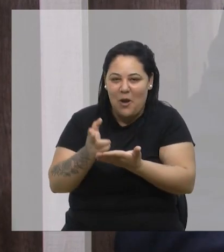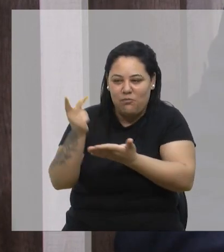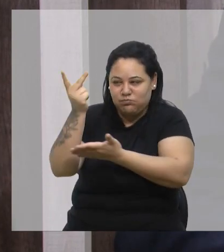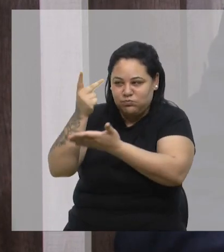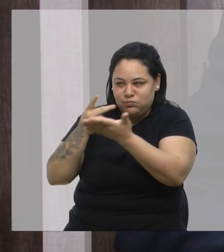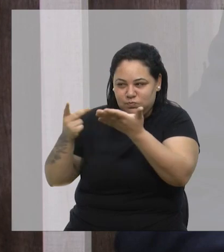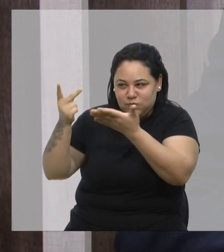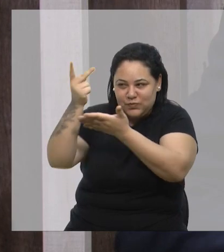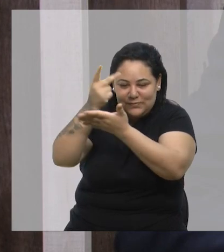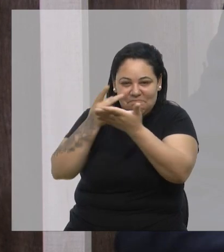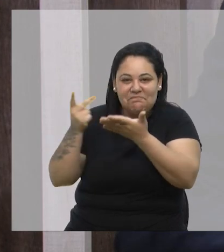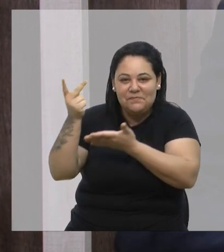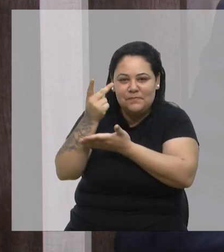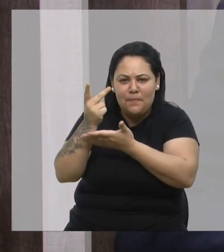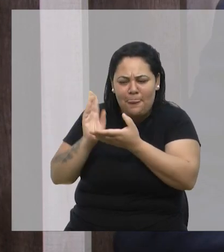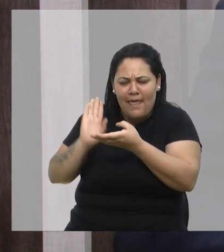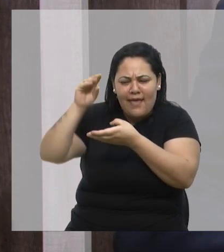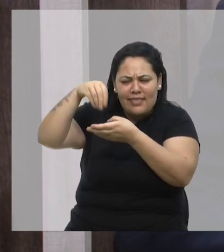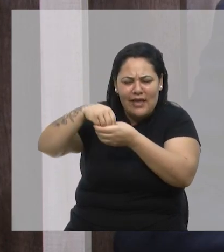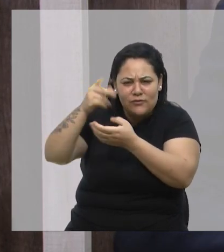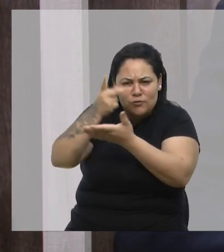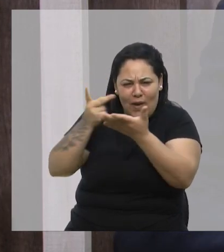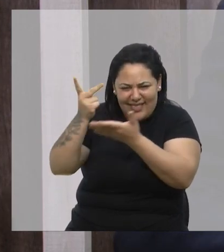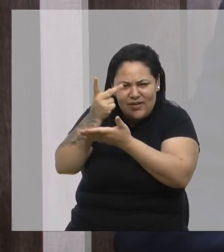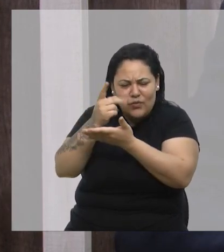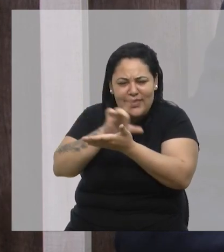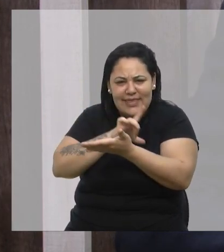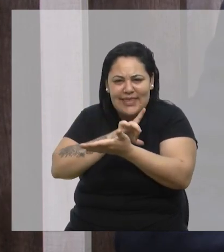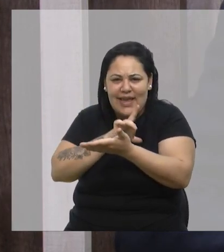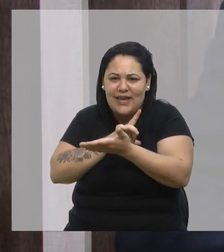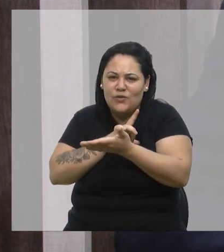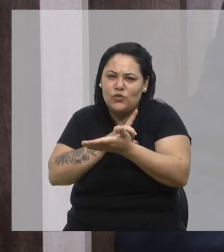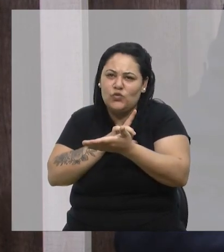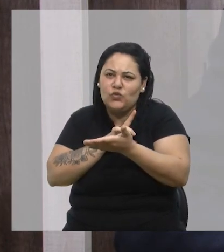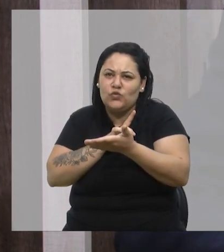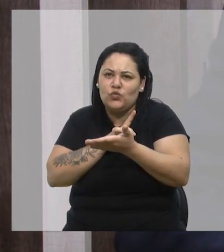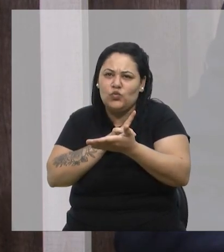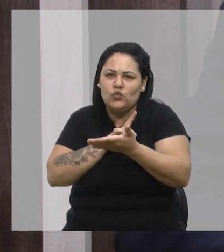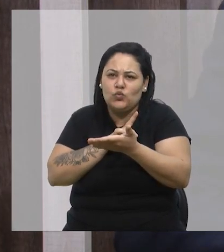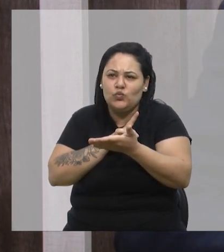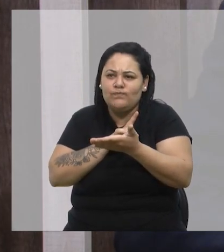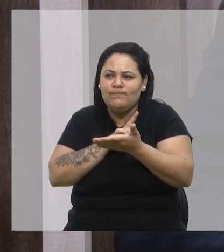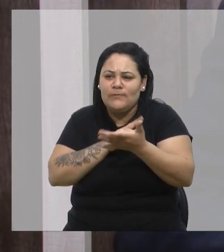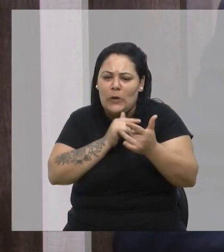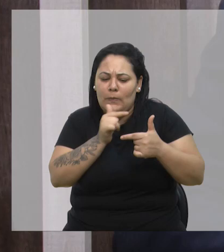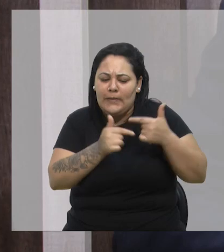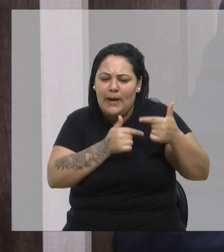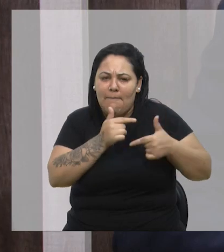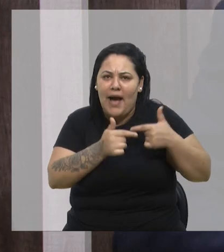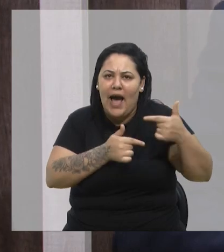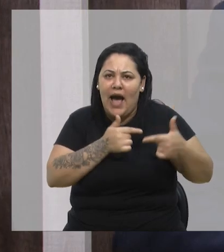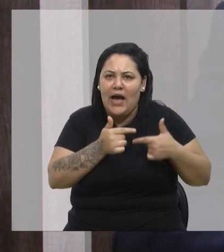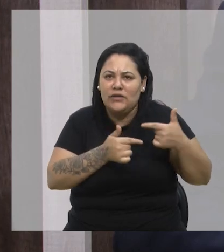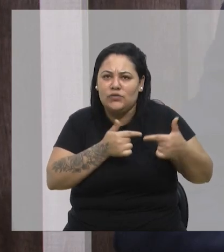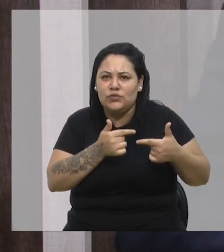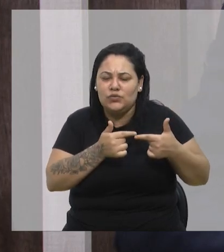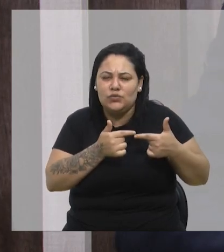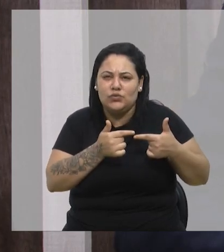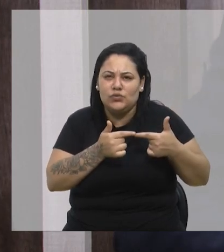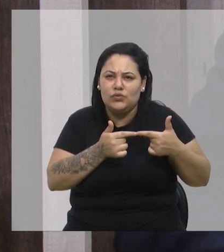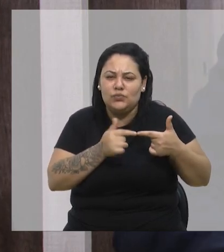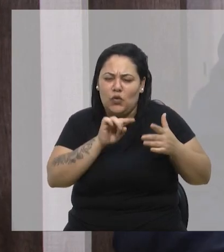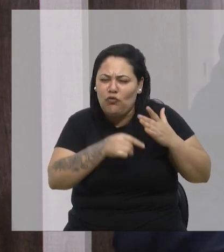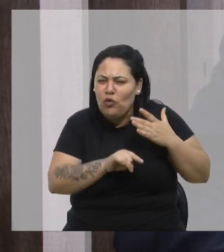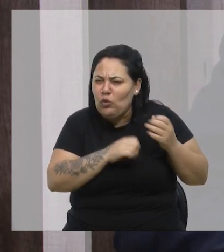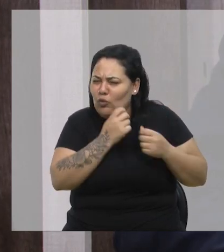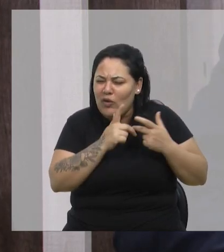de quadrinhos. Dentro dos quadrinhos existe também uma segmentação genérica, o cartoon. Sim. Então eu